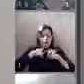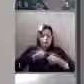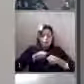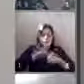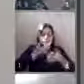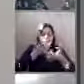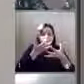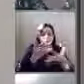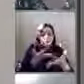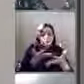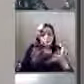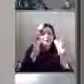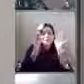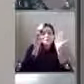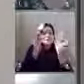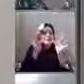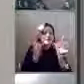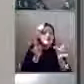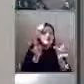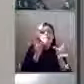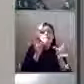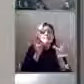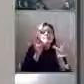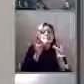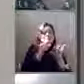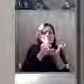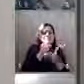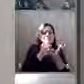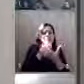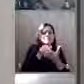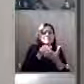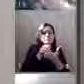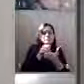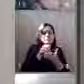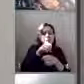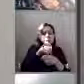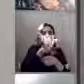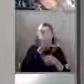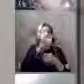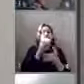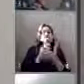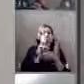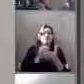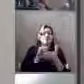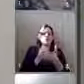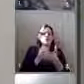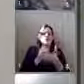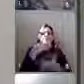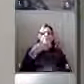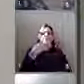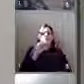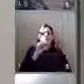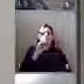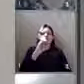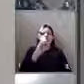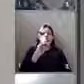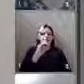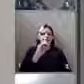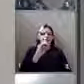tão pequeno que foi o de alimentos regionais brasileiros, mas que essas quase